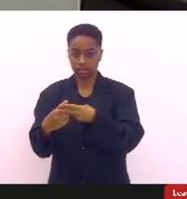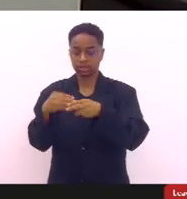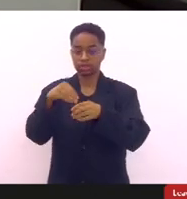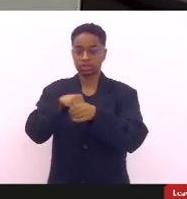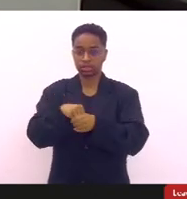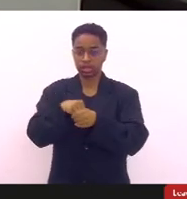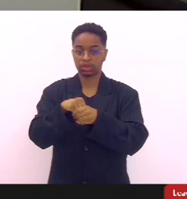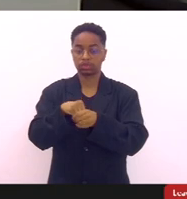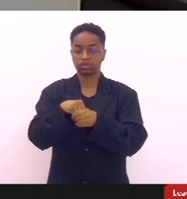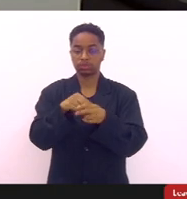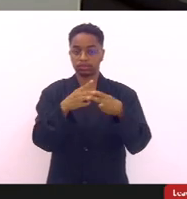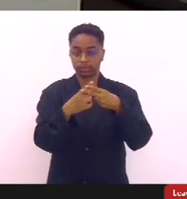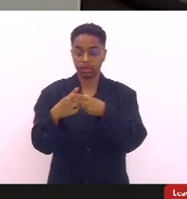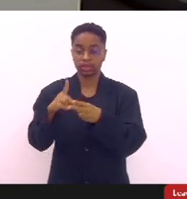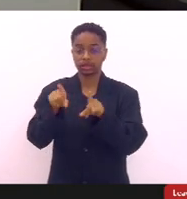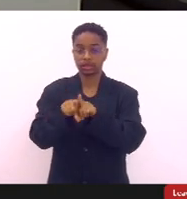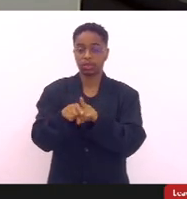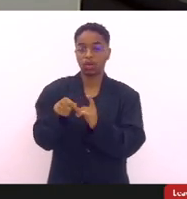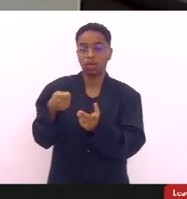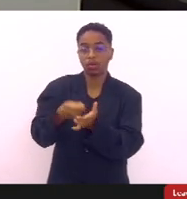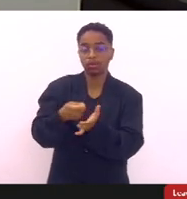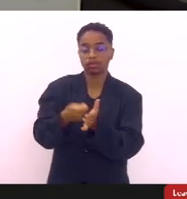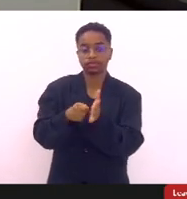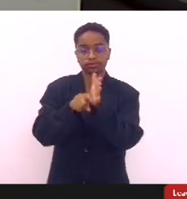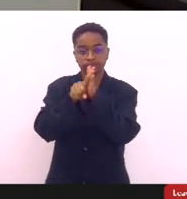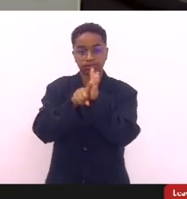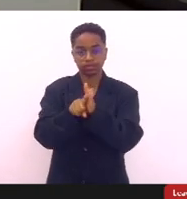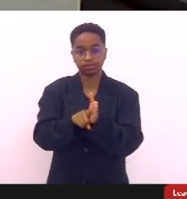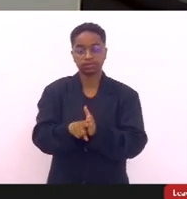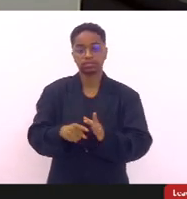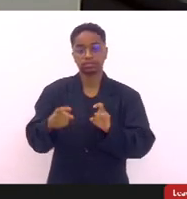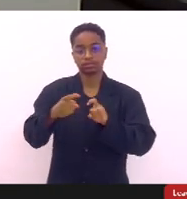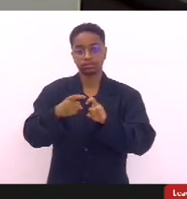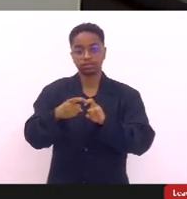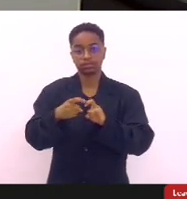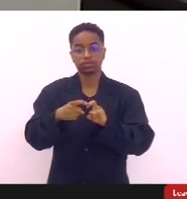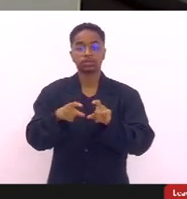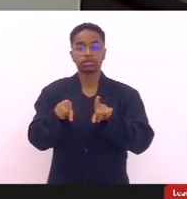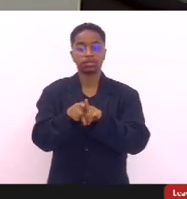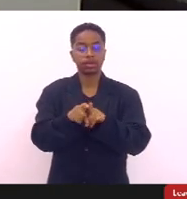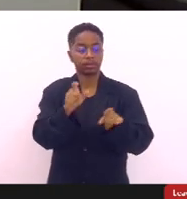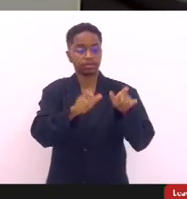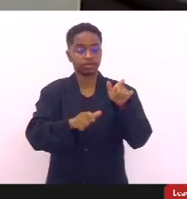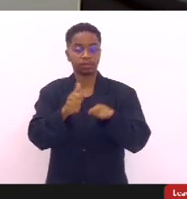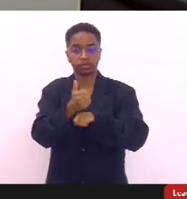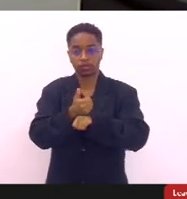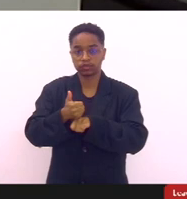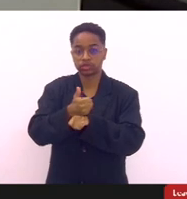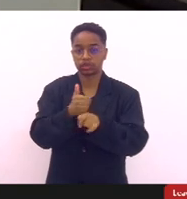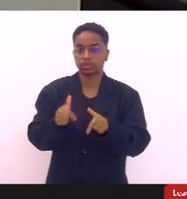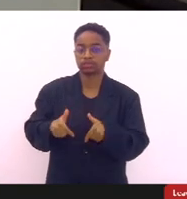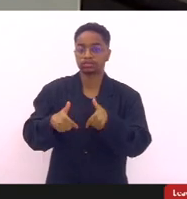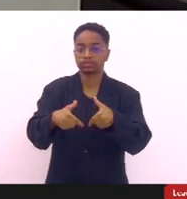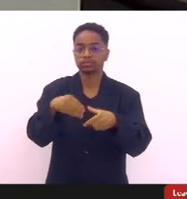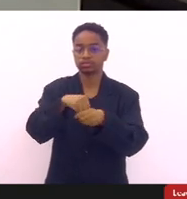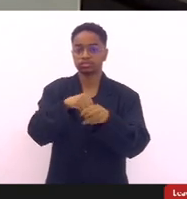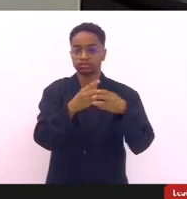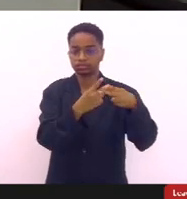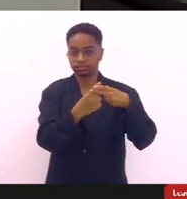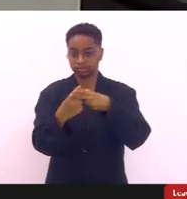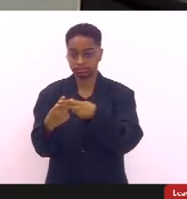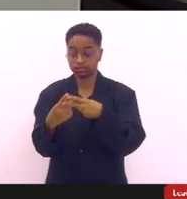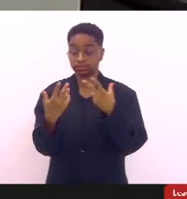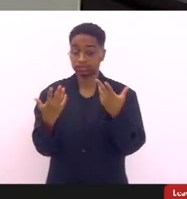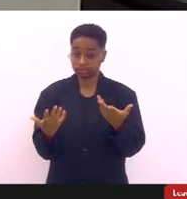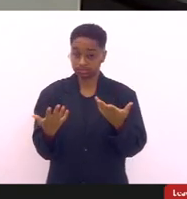obrigatória a realização de exames médicos periódicos em todos os profissionais que atuam no sistema prisional. Então, assim, só